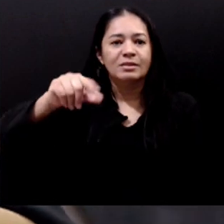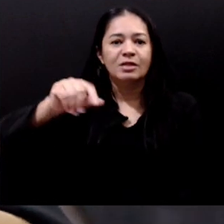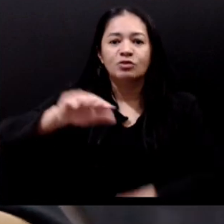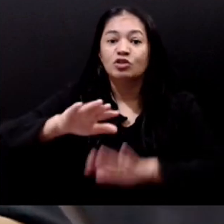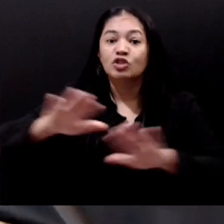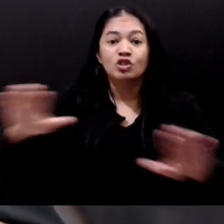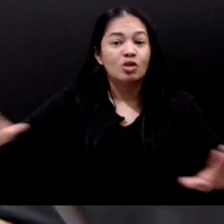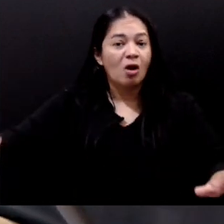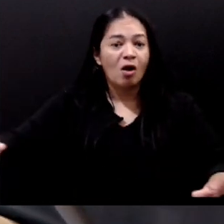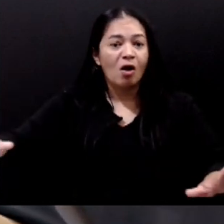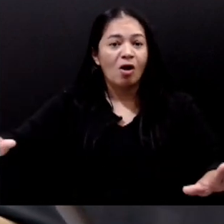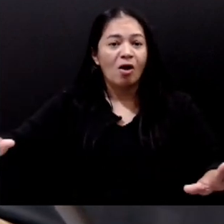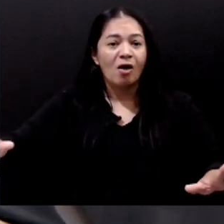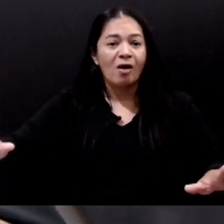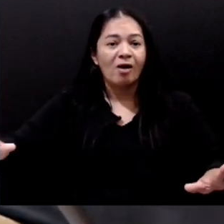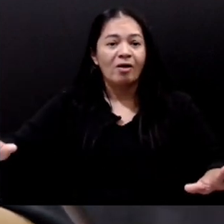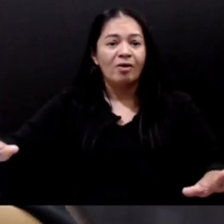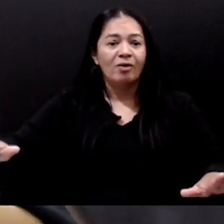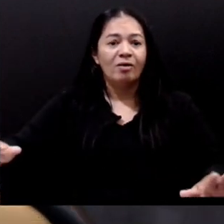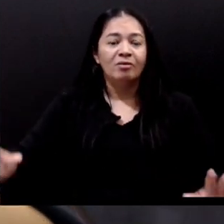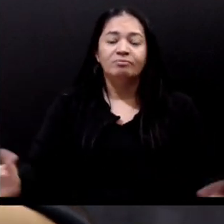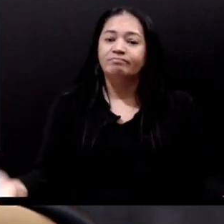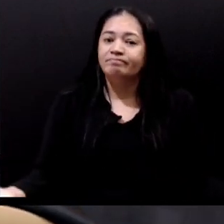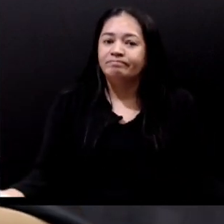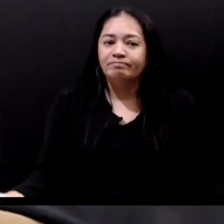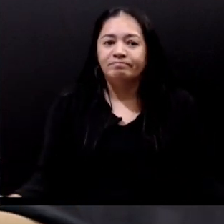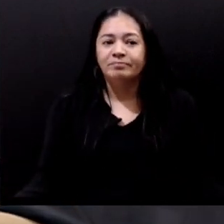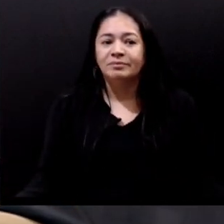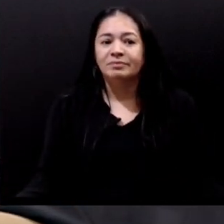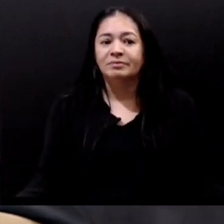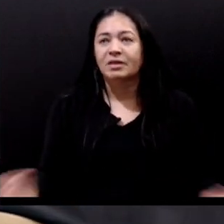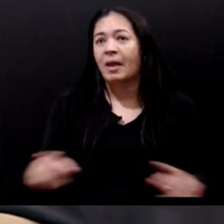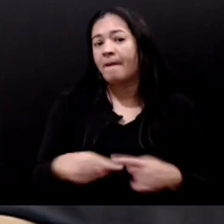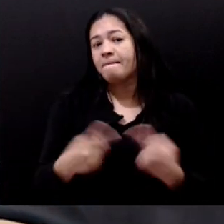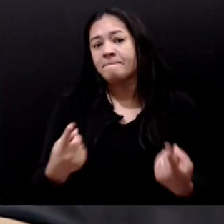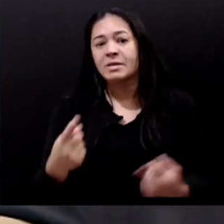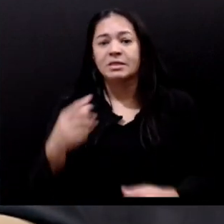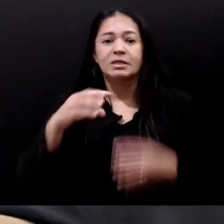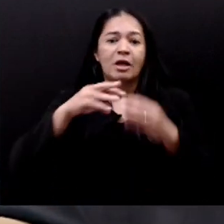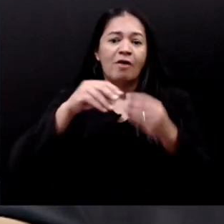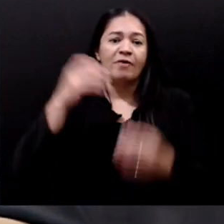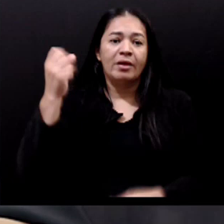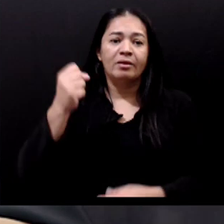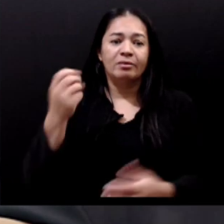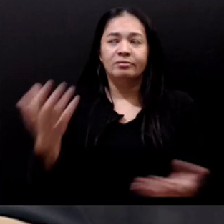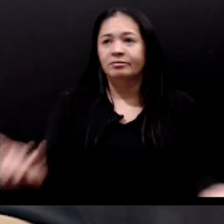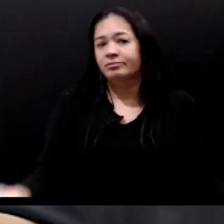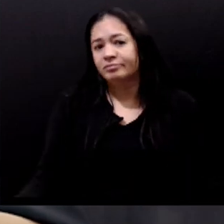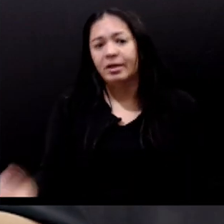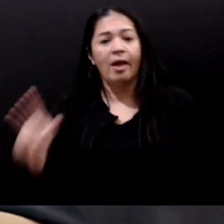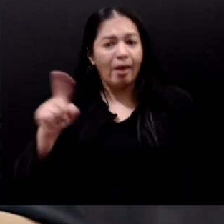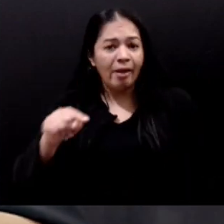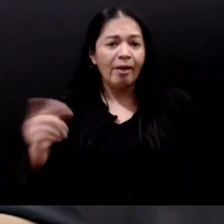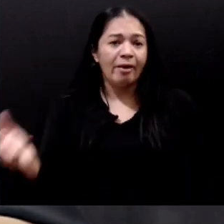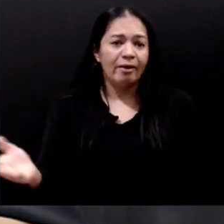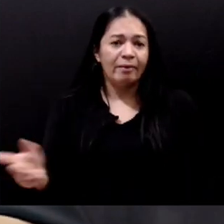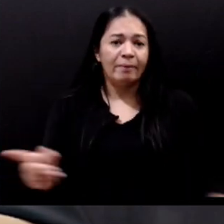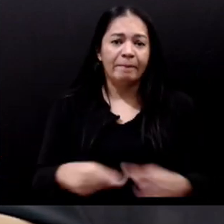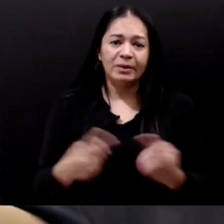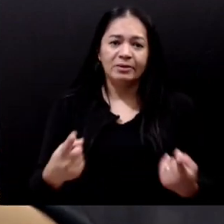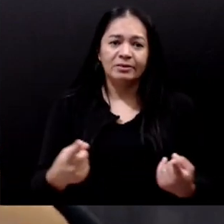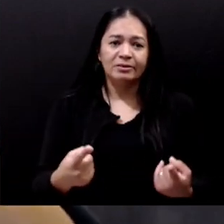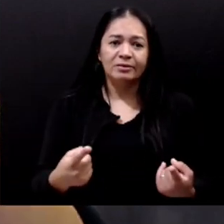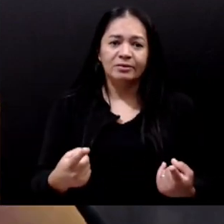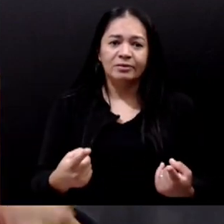francês e fermento. Então, ai, tá, mas é a farinha branca processada? É, mas olha, a menos que você coma muito